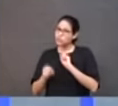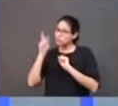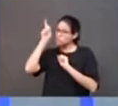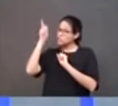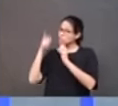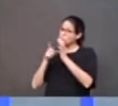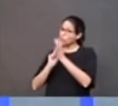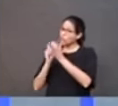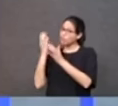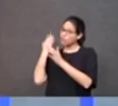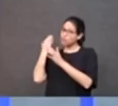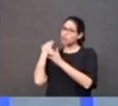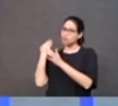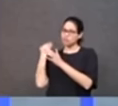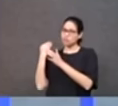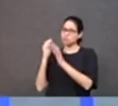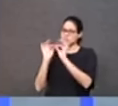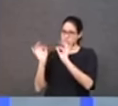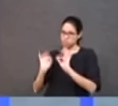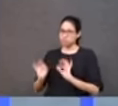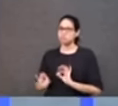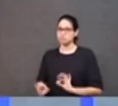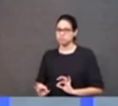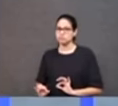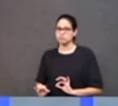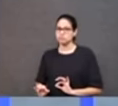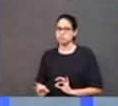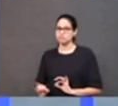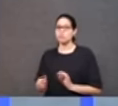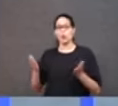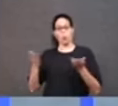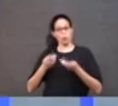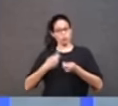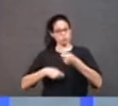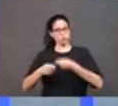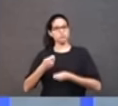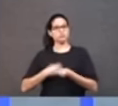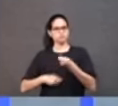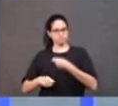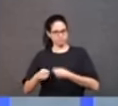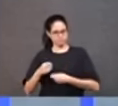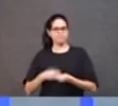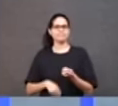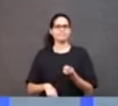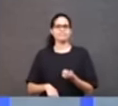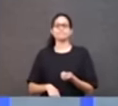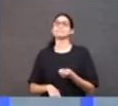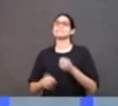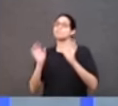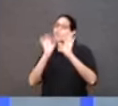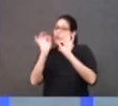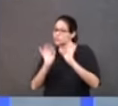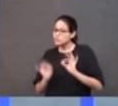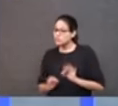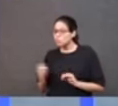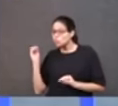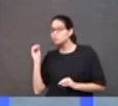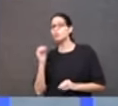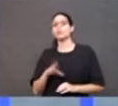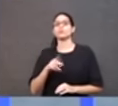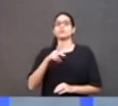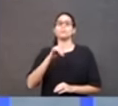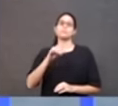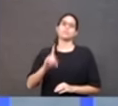a gestão anterior. E a administração atual está certamente trabalhando na finalização de um novo PID que apontará para os